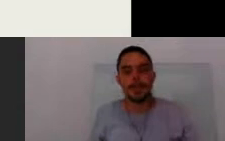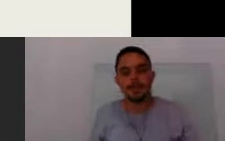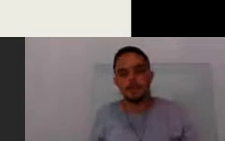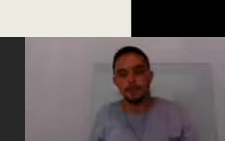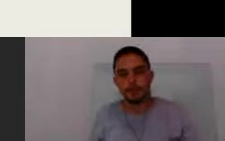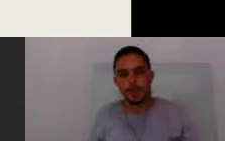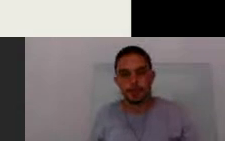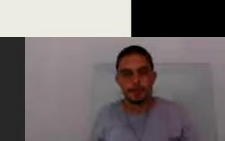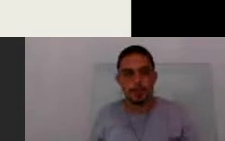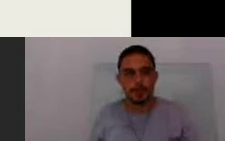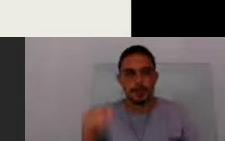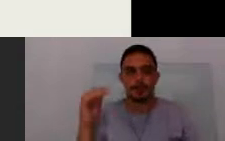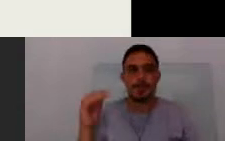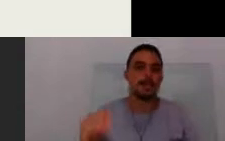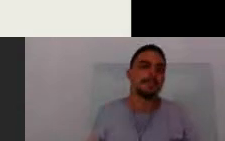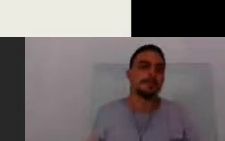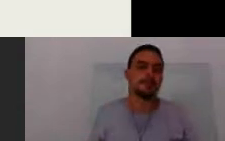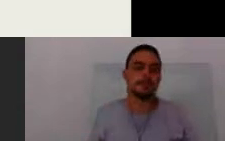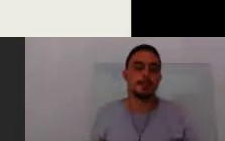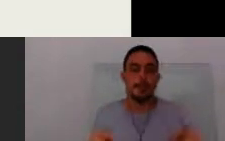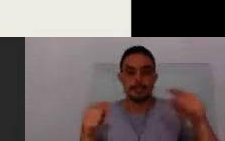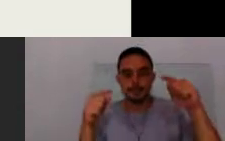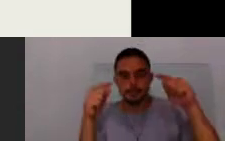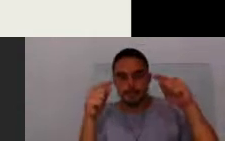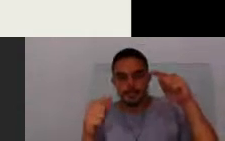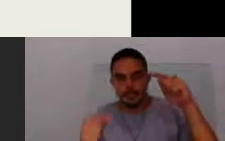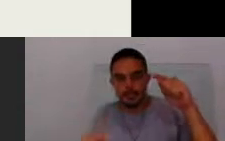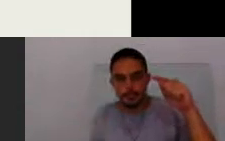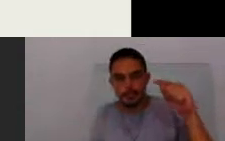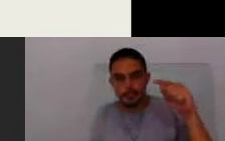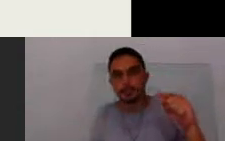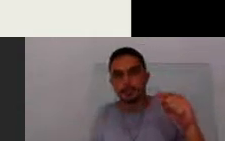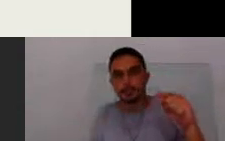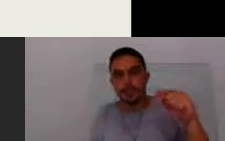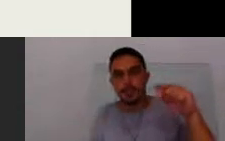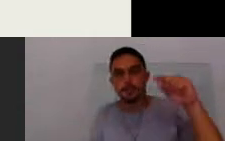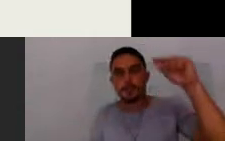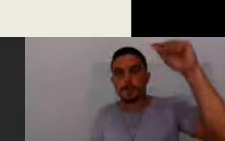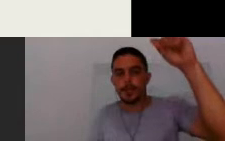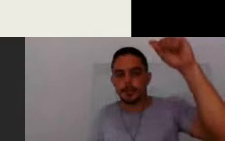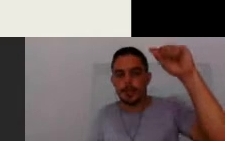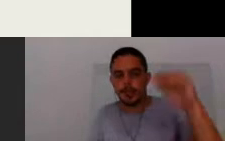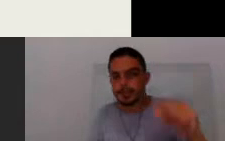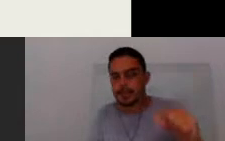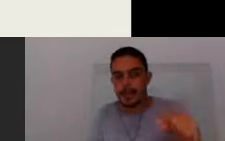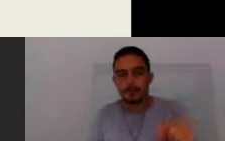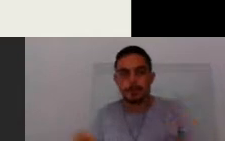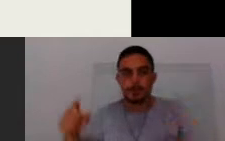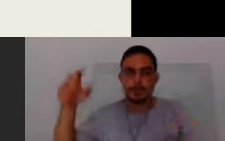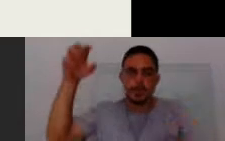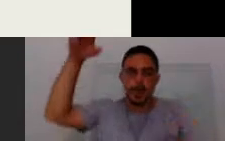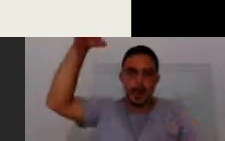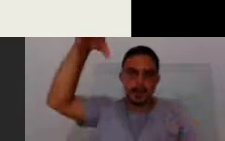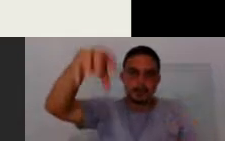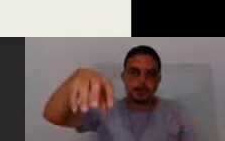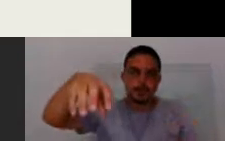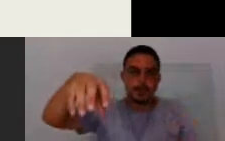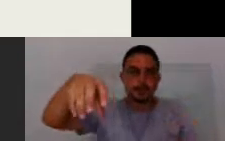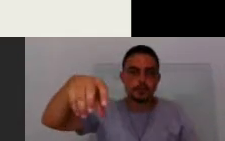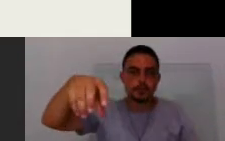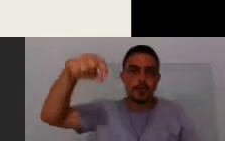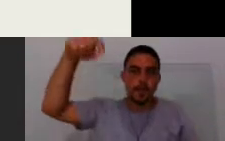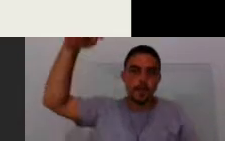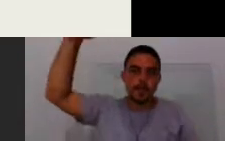zona de infiltração para determinar essas zonas. Mas que a gente precisa entender, por exemplo, os estádios para poder entender que essa água que cai